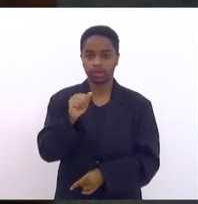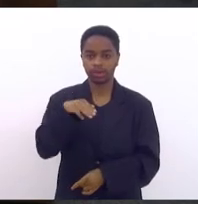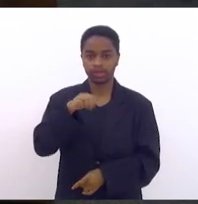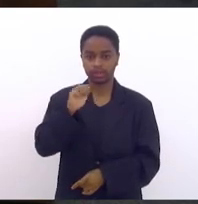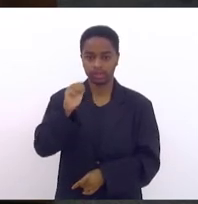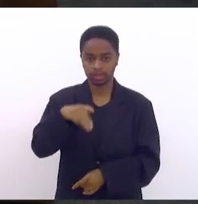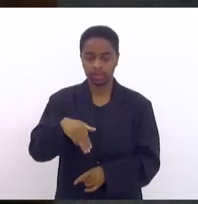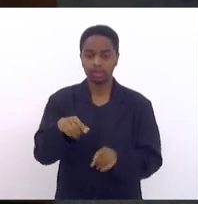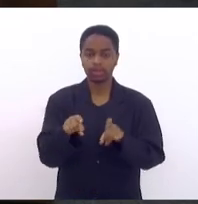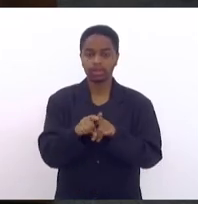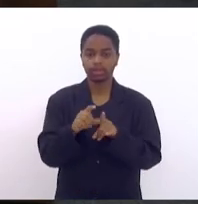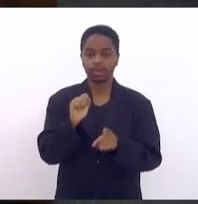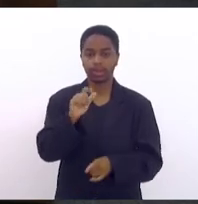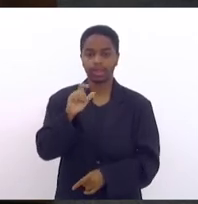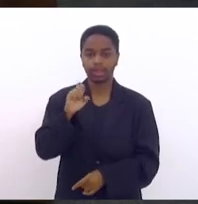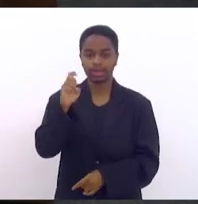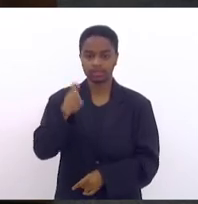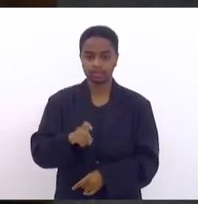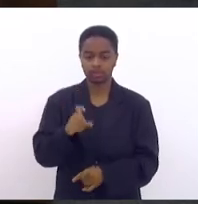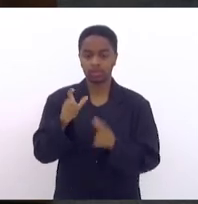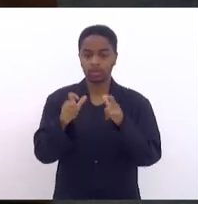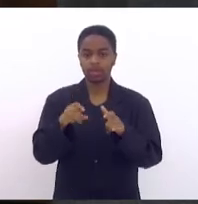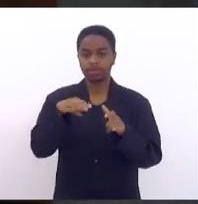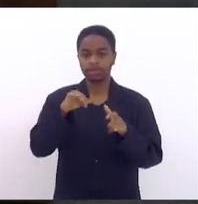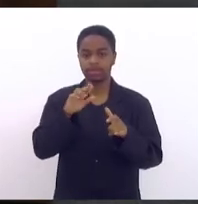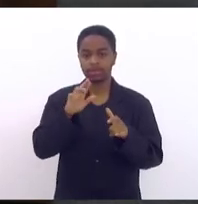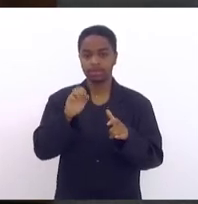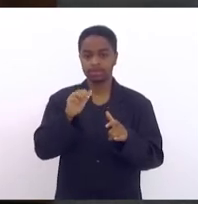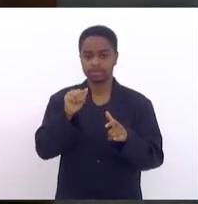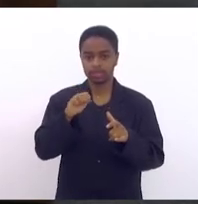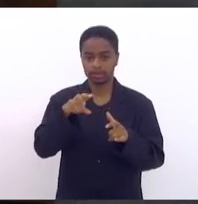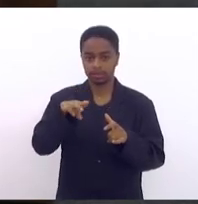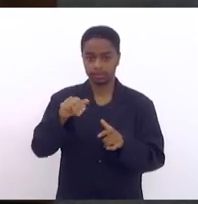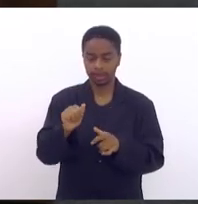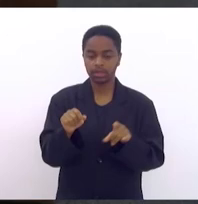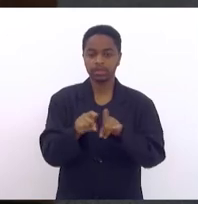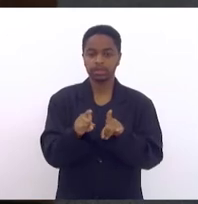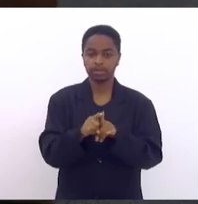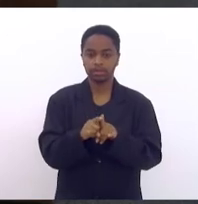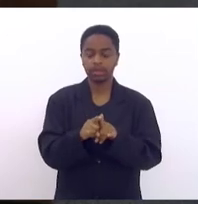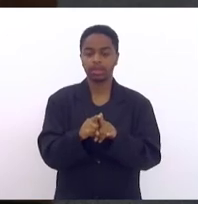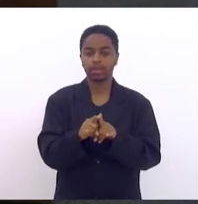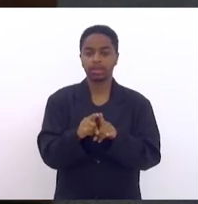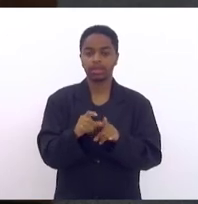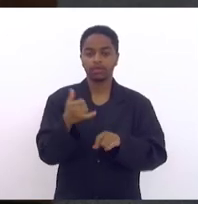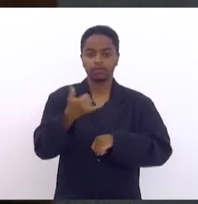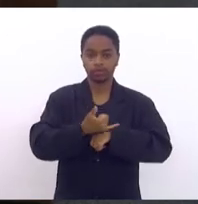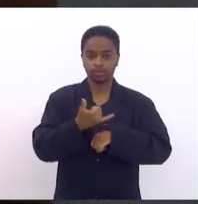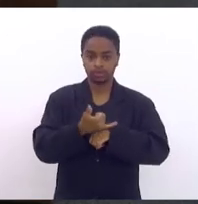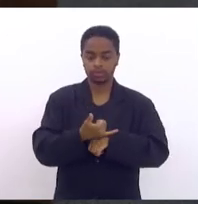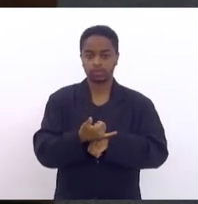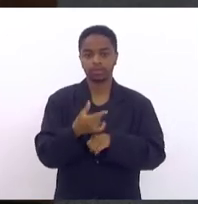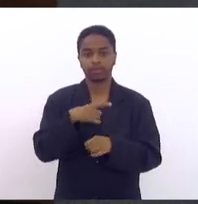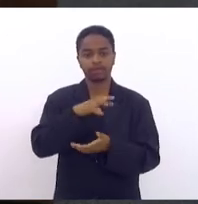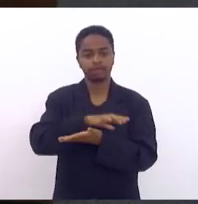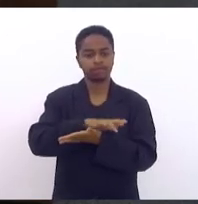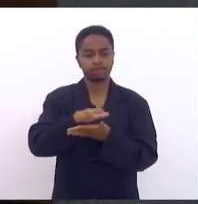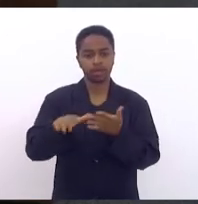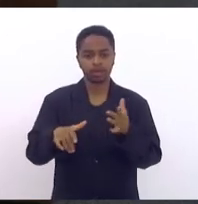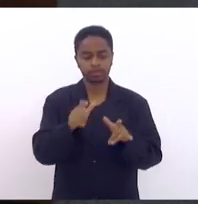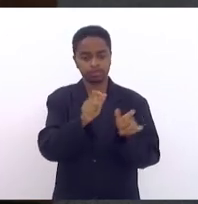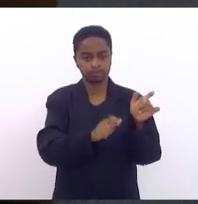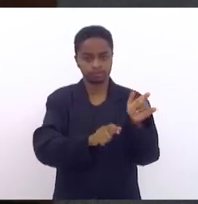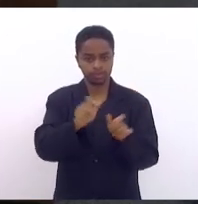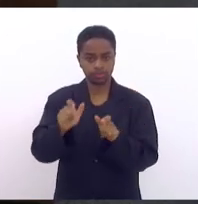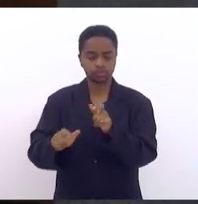ao mestre Alex de Miracema, aos mestres da cidade da Folia de Reis de Volta Redonda. Diversos mestres e mestras que